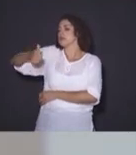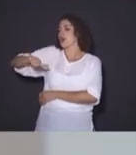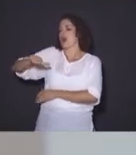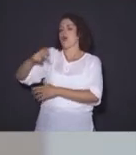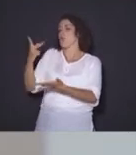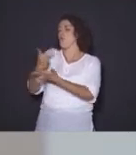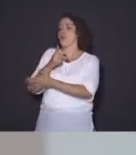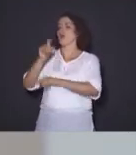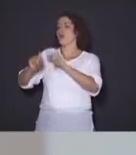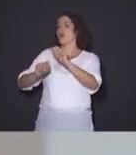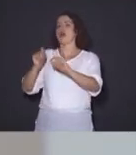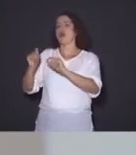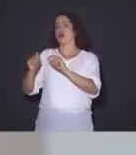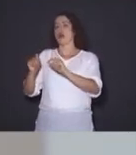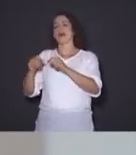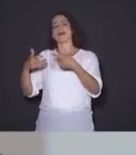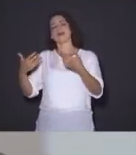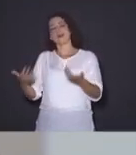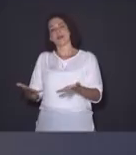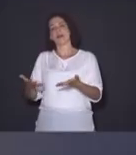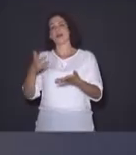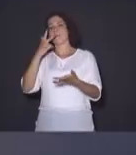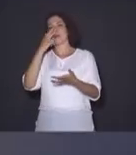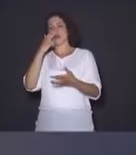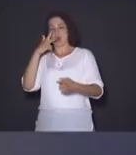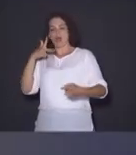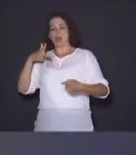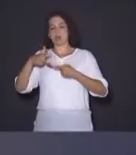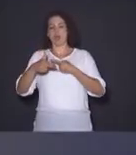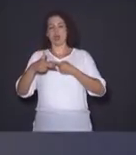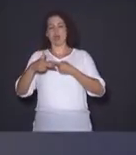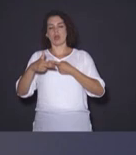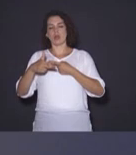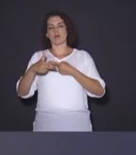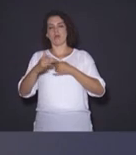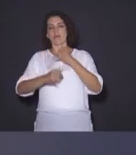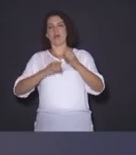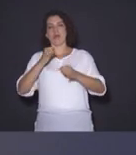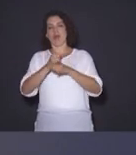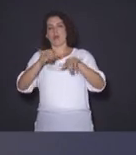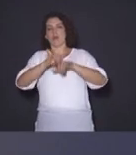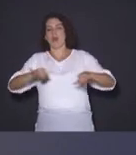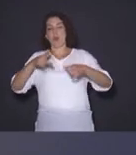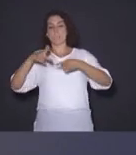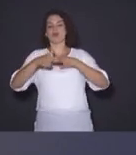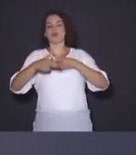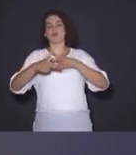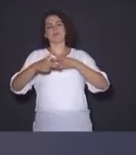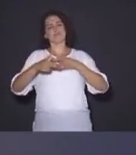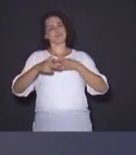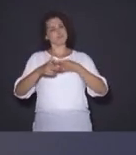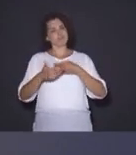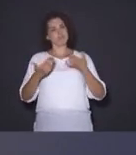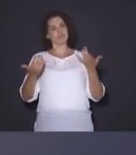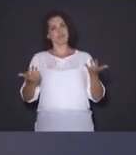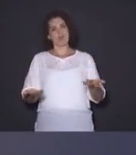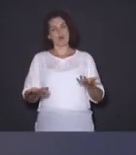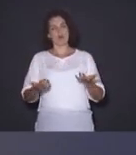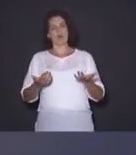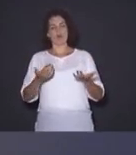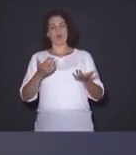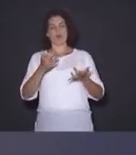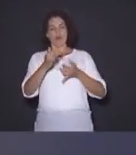estabeleceu uma espécie de censura na internet mas essa não é a única forma como a internet